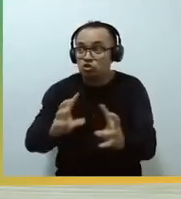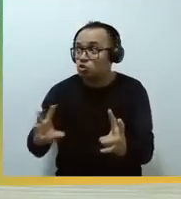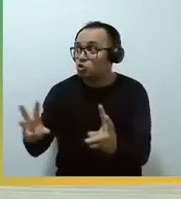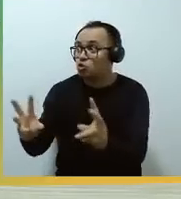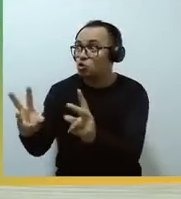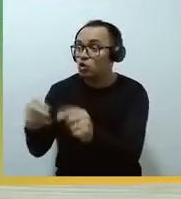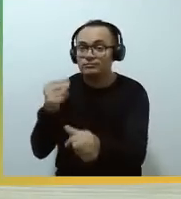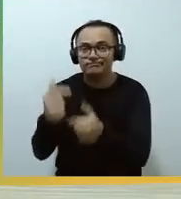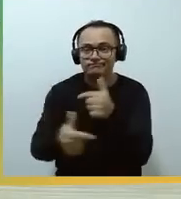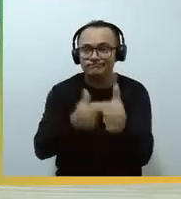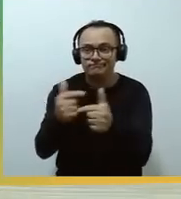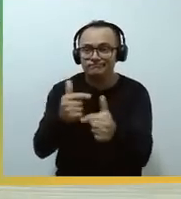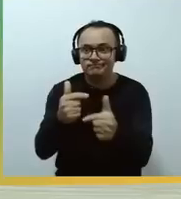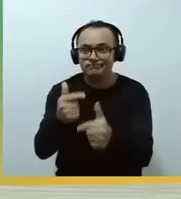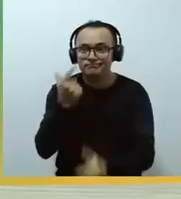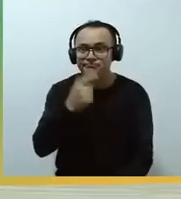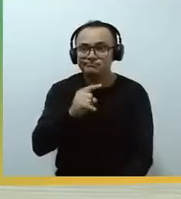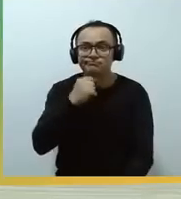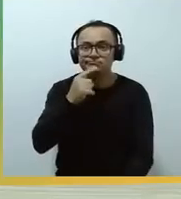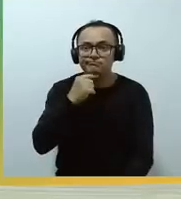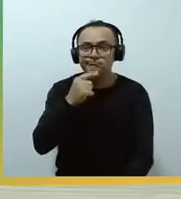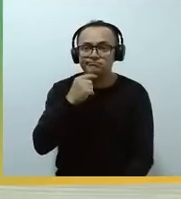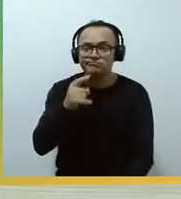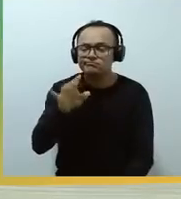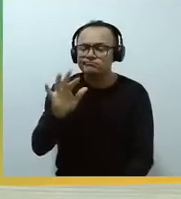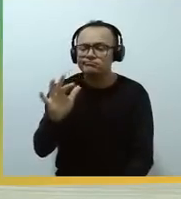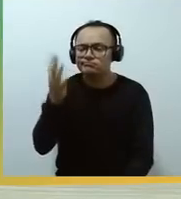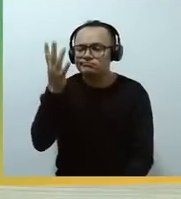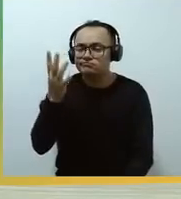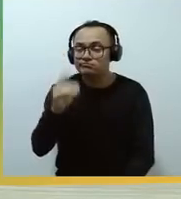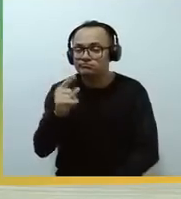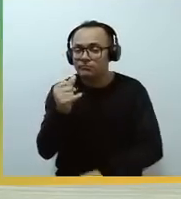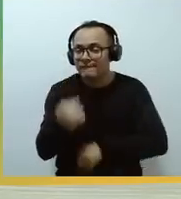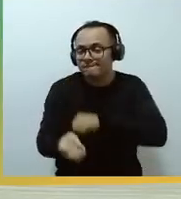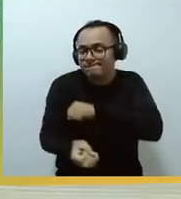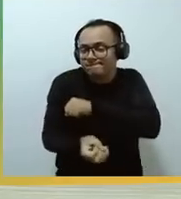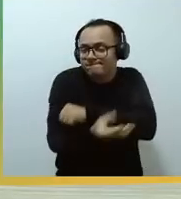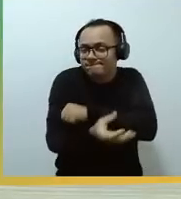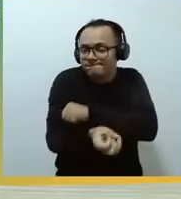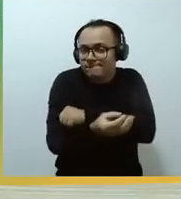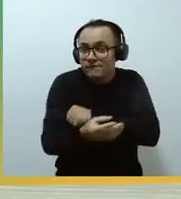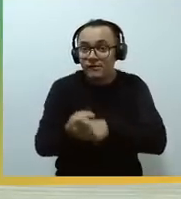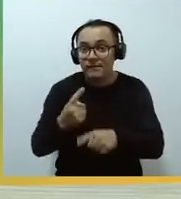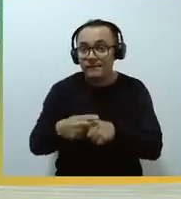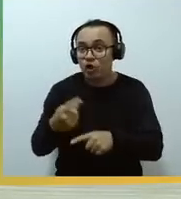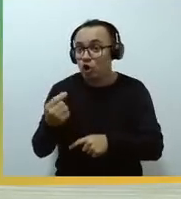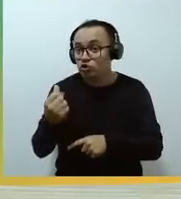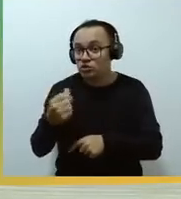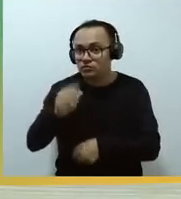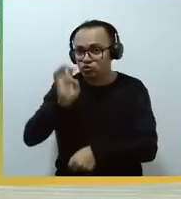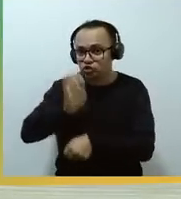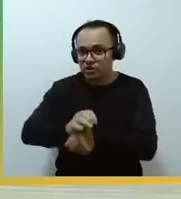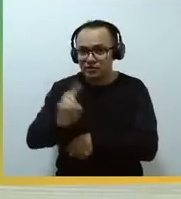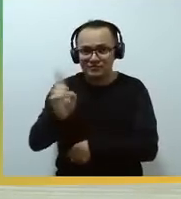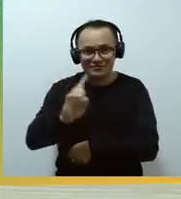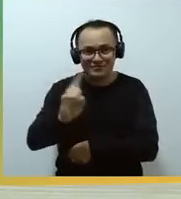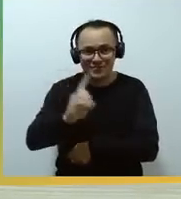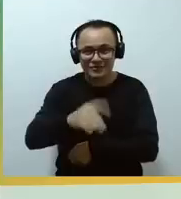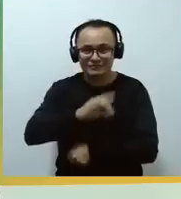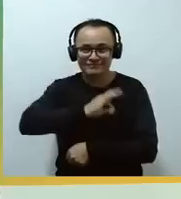poderia acontecer essa corrupção, já que o dinheiro hoje ele não está indo para o Estado, mas está indo para bolsos de meia dúzia de